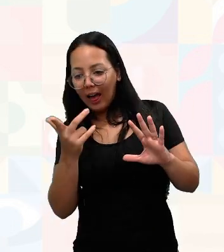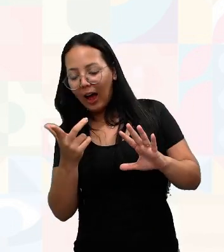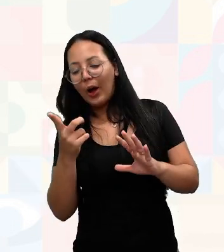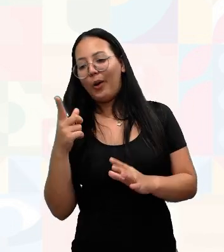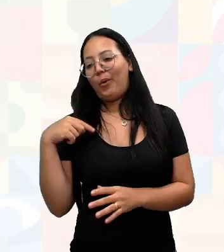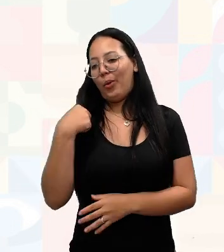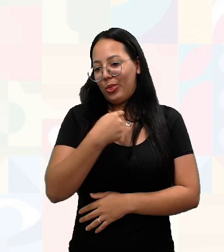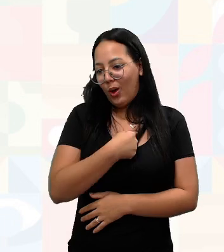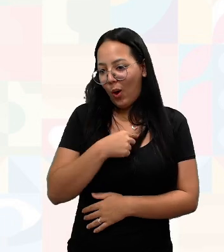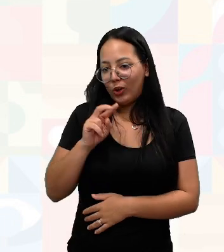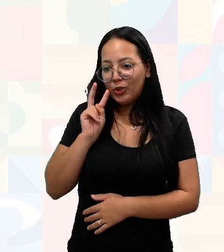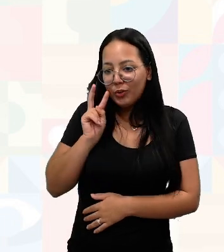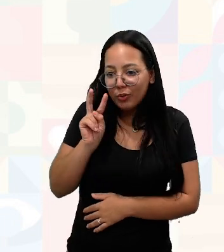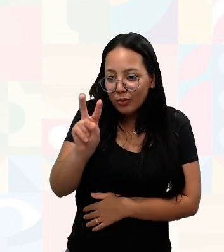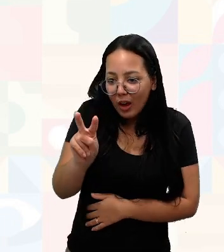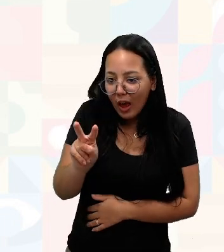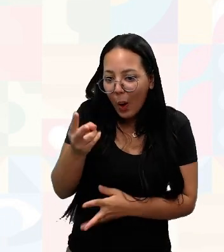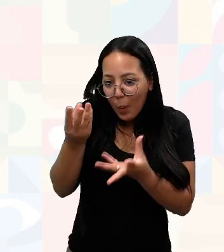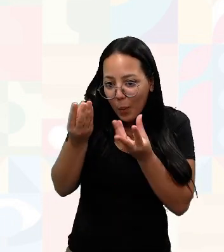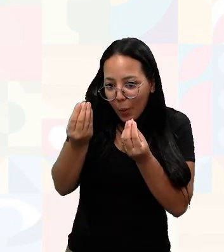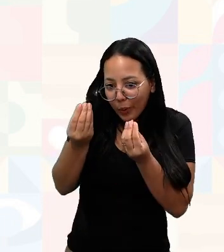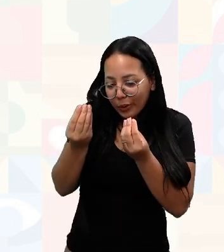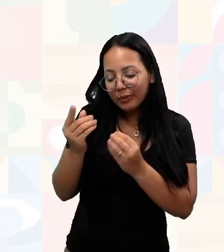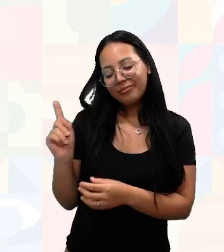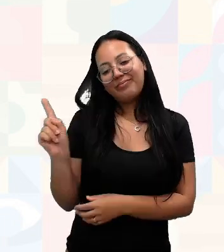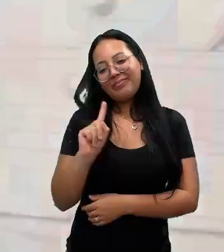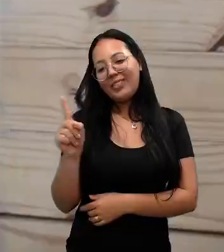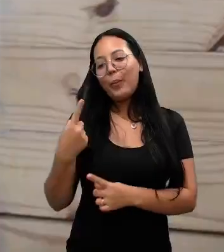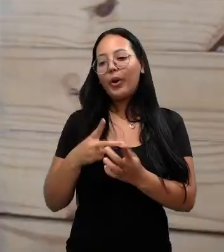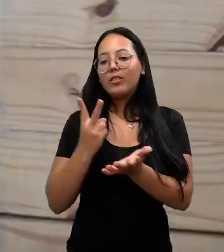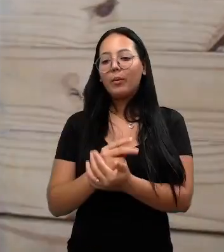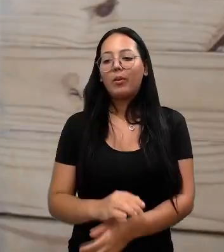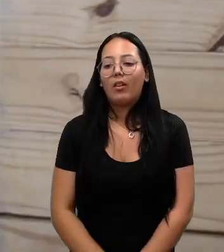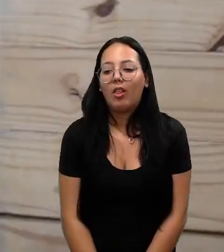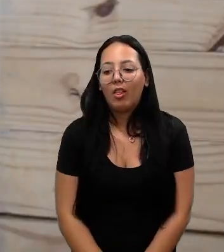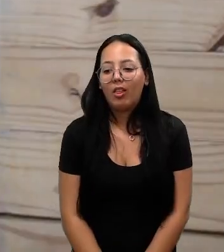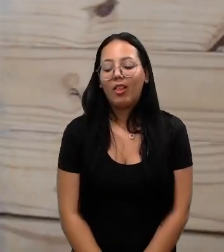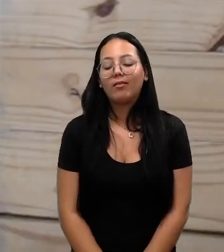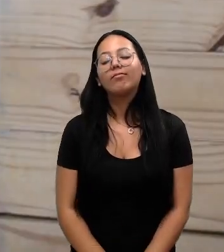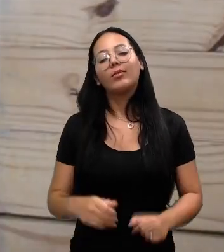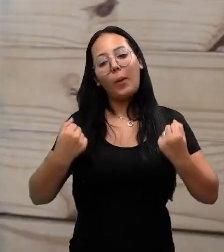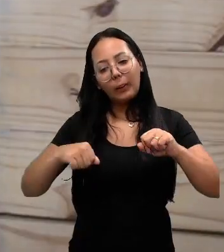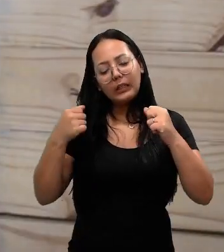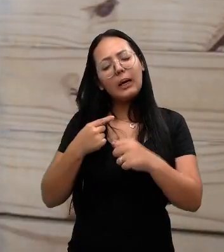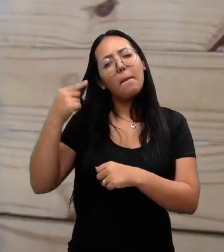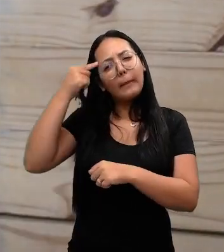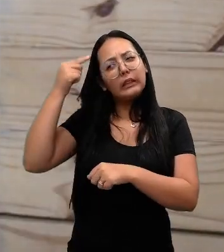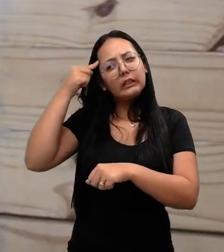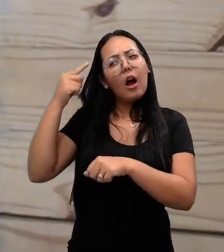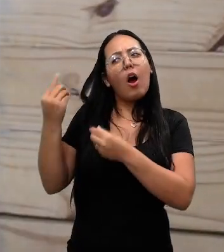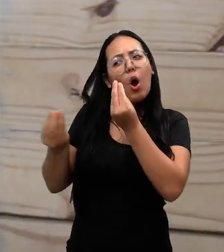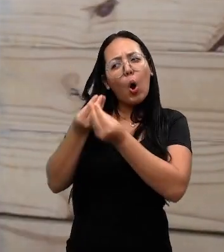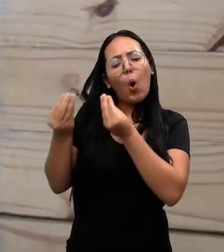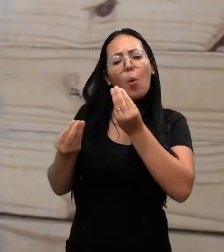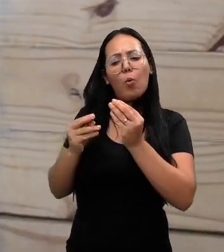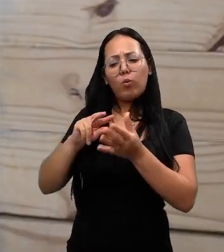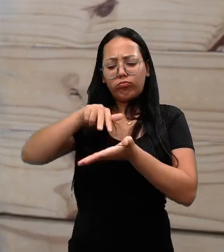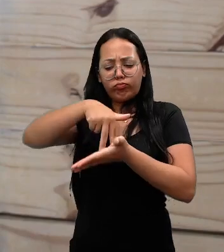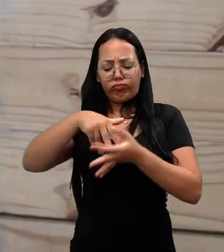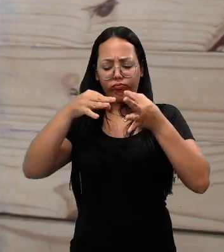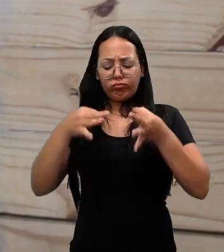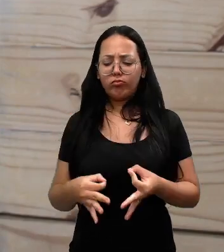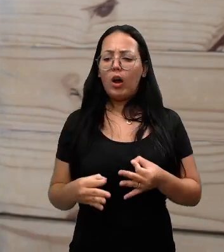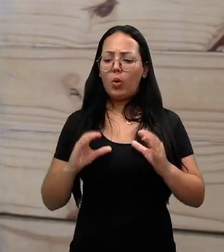nosso dia a dia? Não? Então a gente está precisando repensar um pouco as nossas posições,